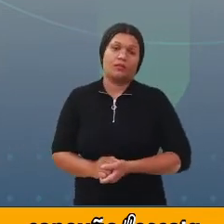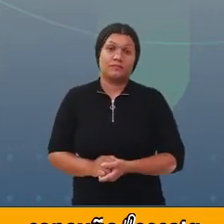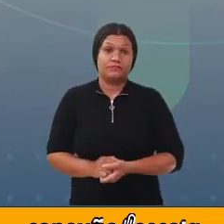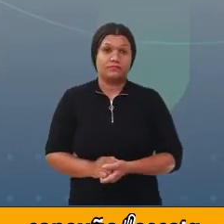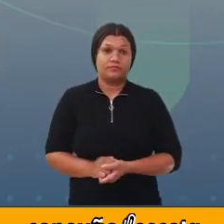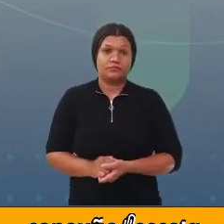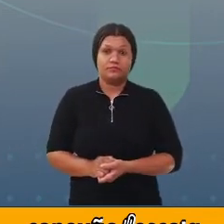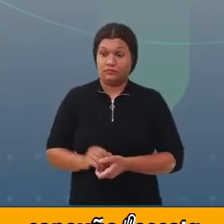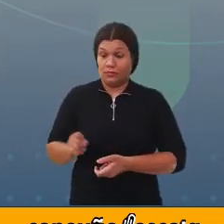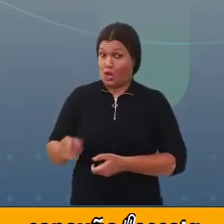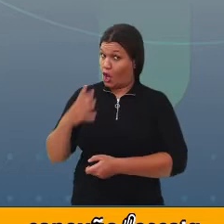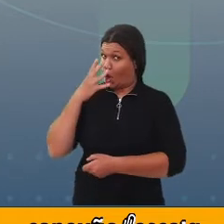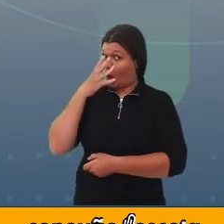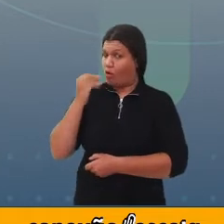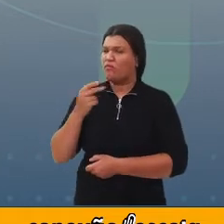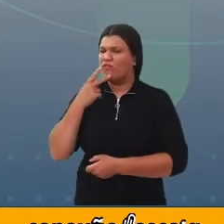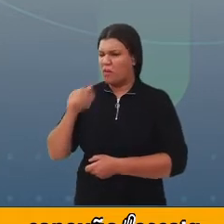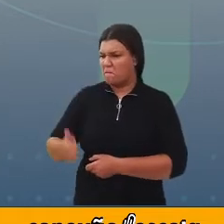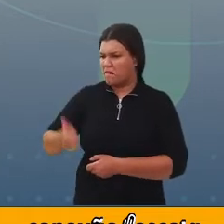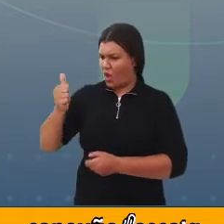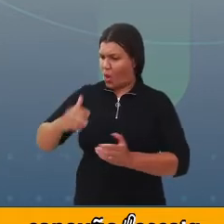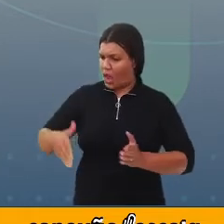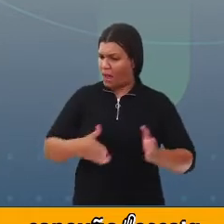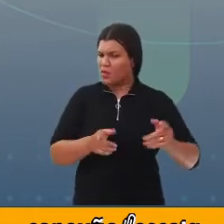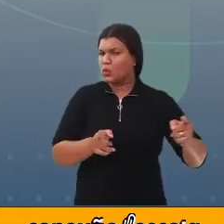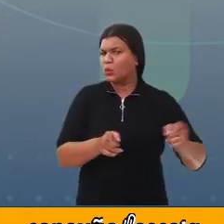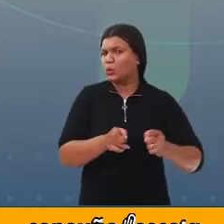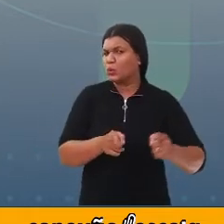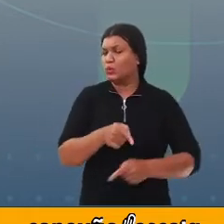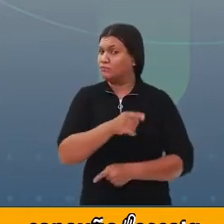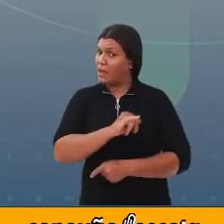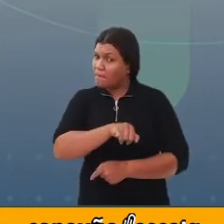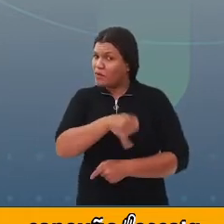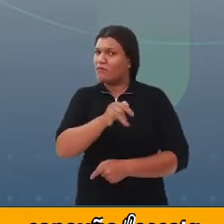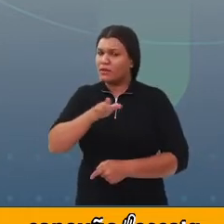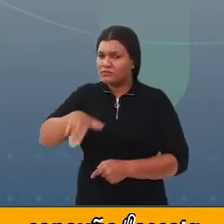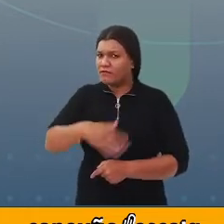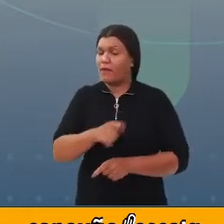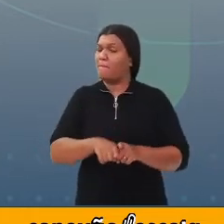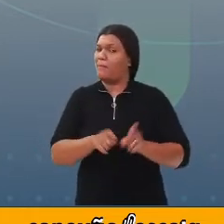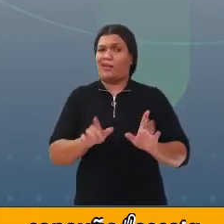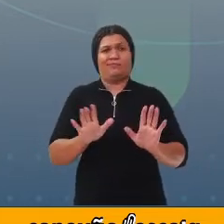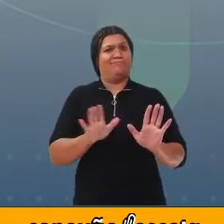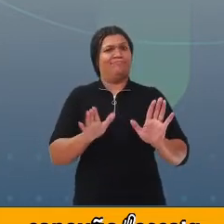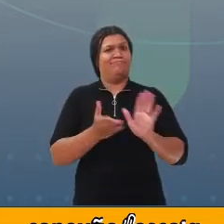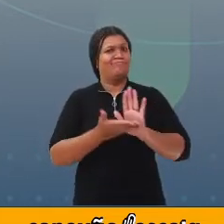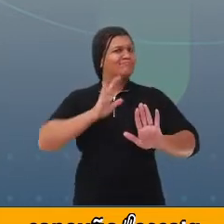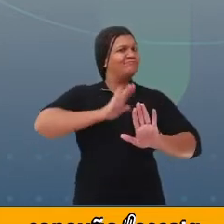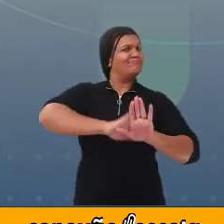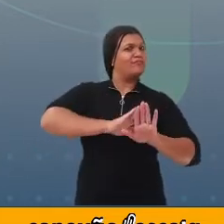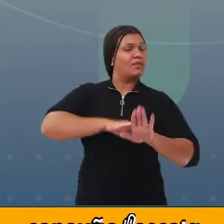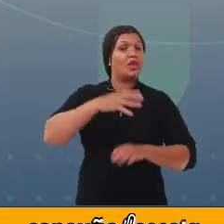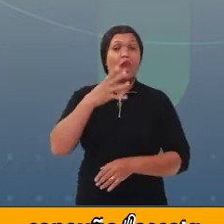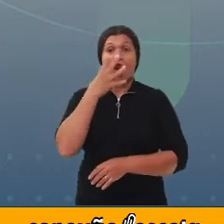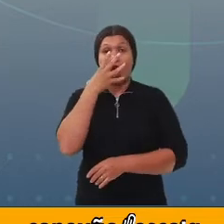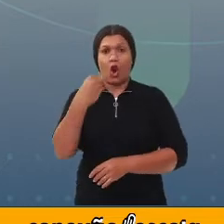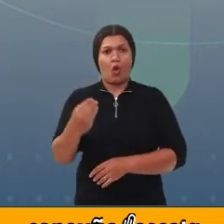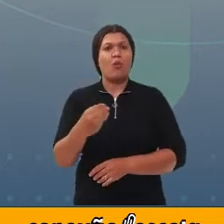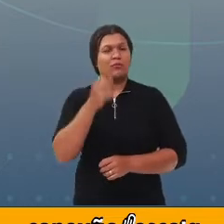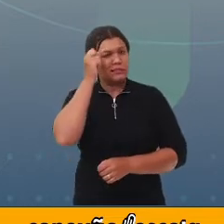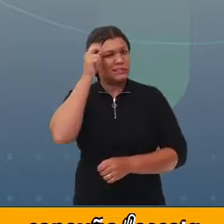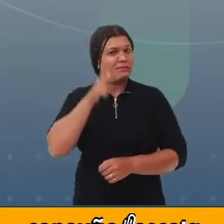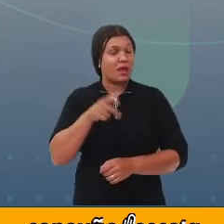sugeriu um caminho mais curto, mas na verdade o lobo estava sendo muito esperto. Era um caminho mais